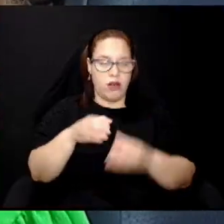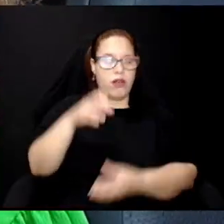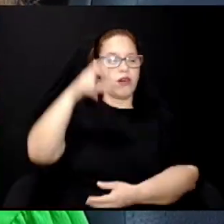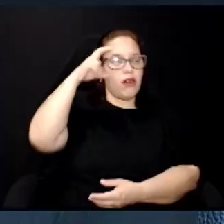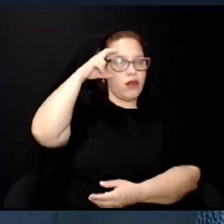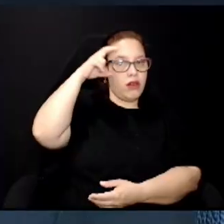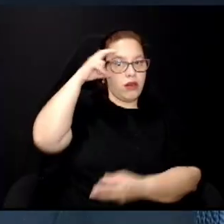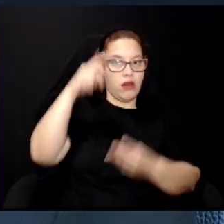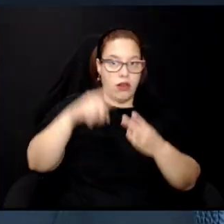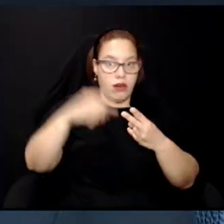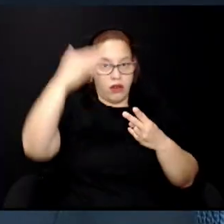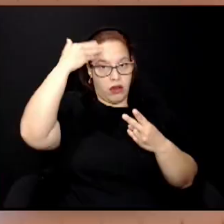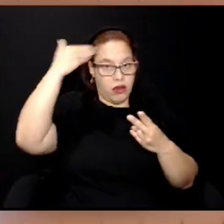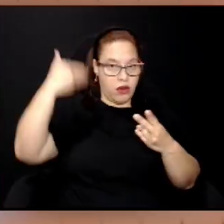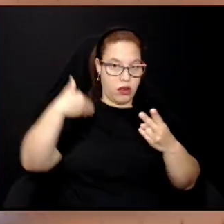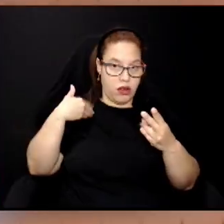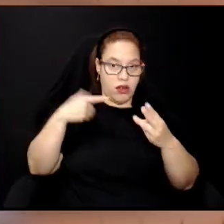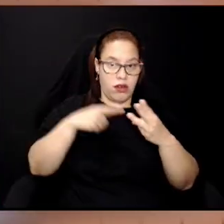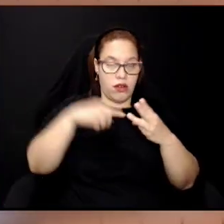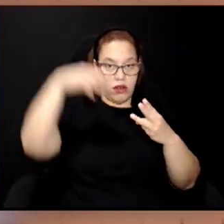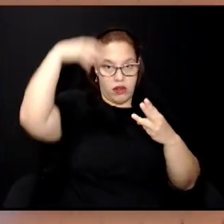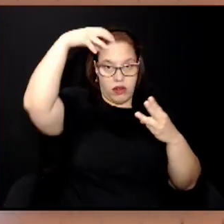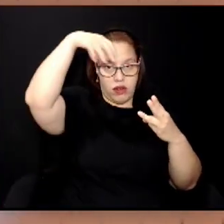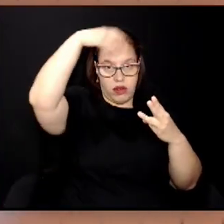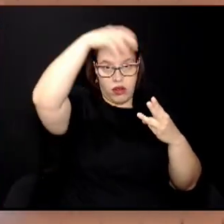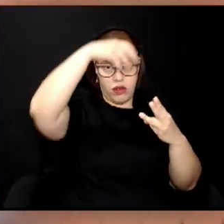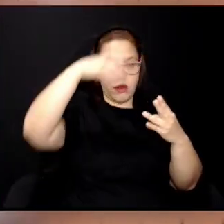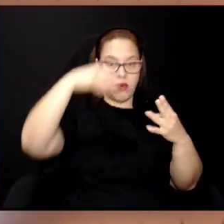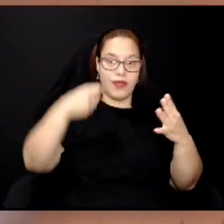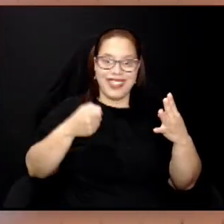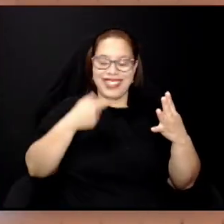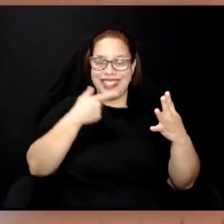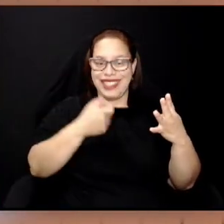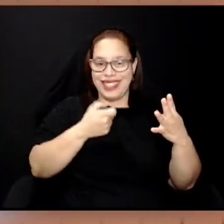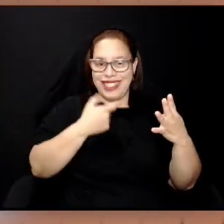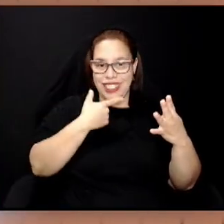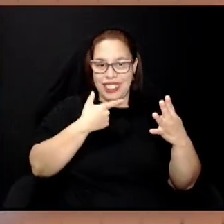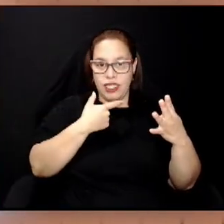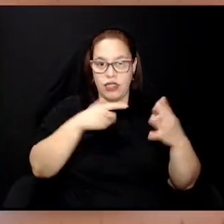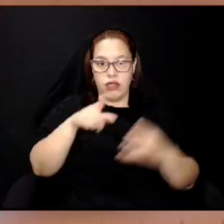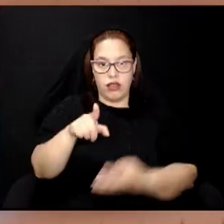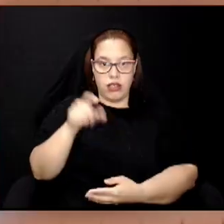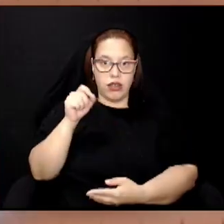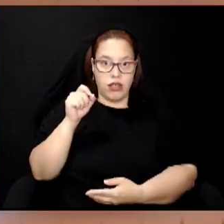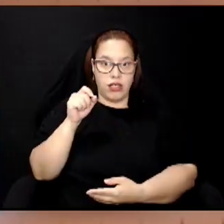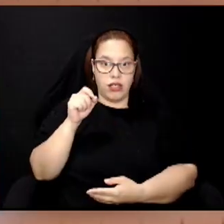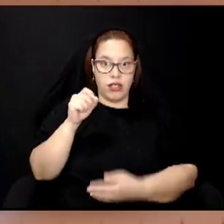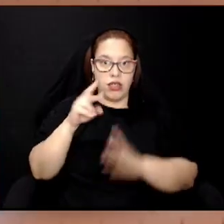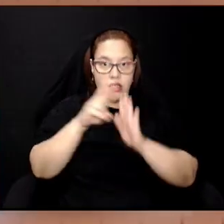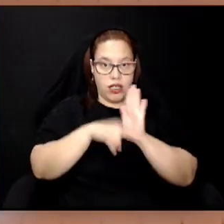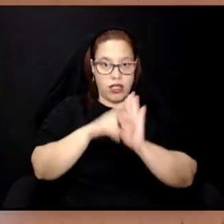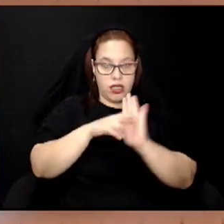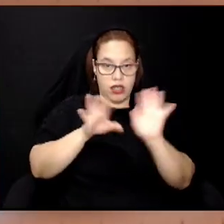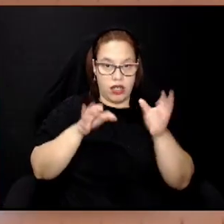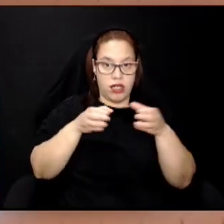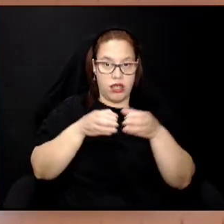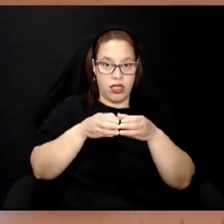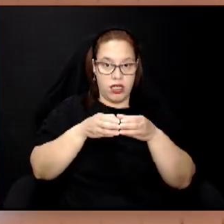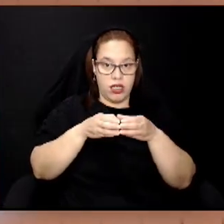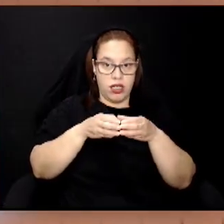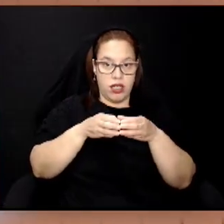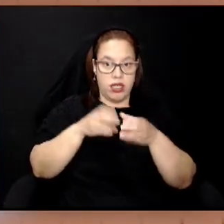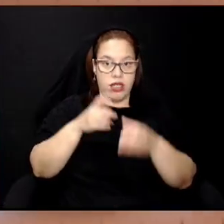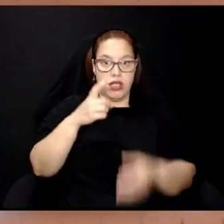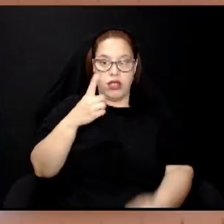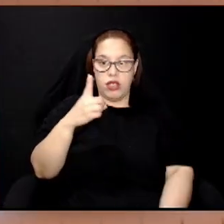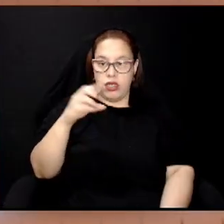Débora Palermo, Vini Oliveira e Fernanda Souto, que foi escolhida relatora da comissão, que por 180 dias